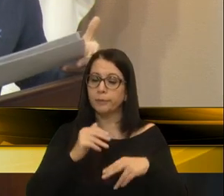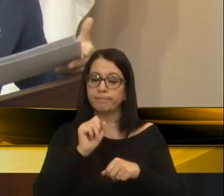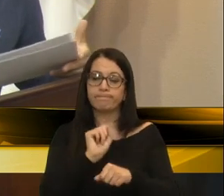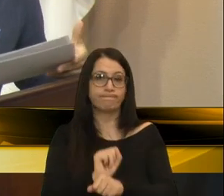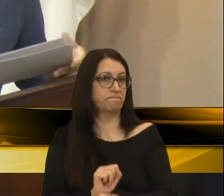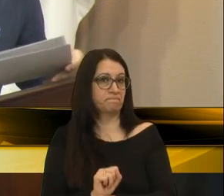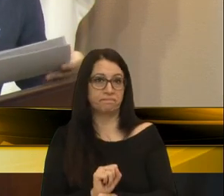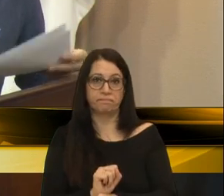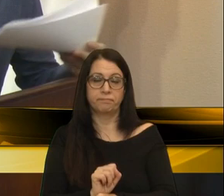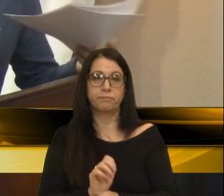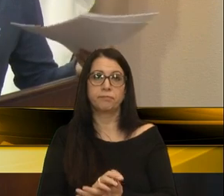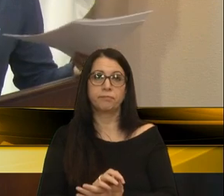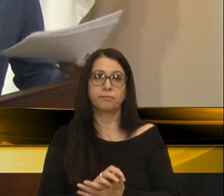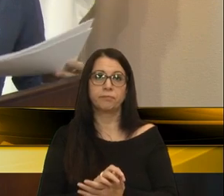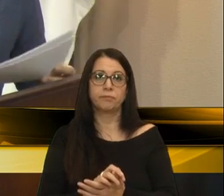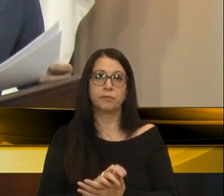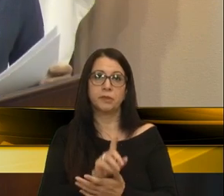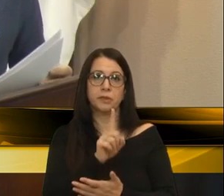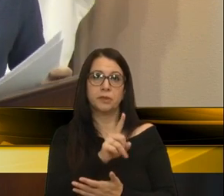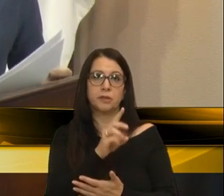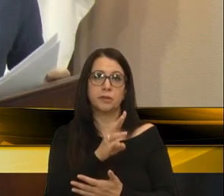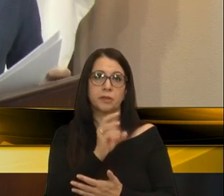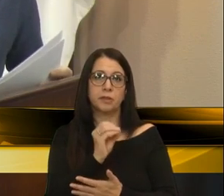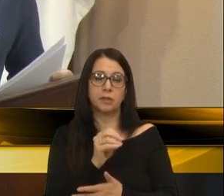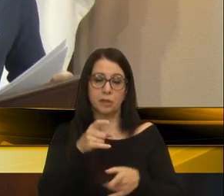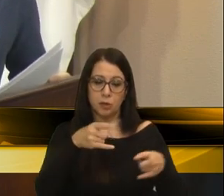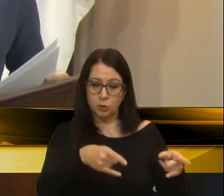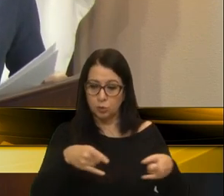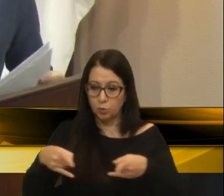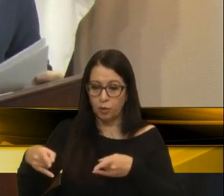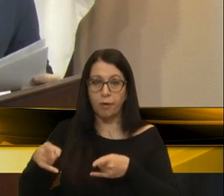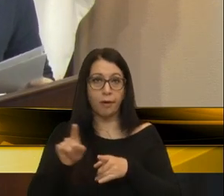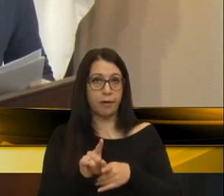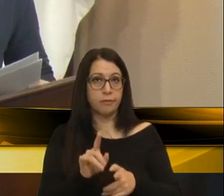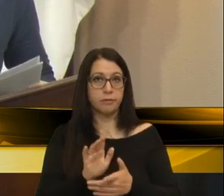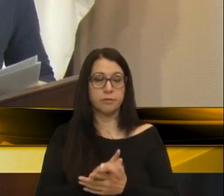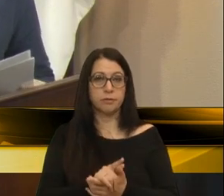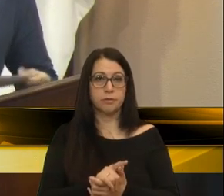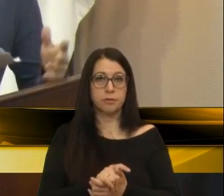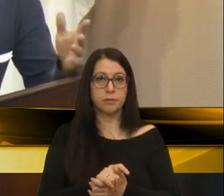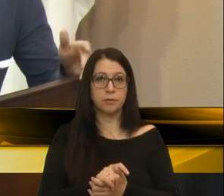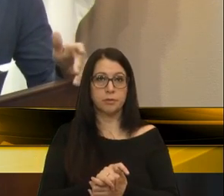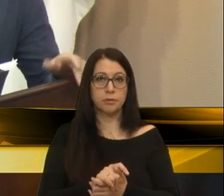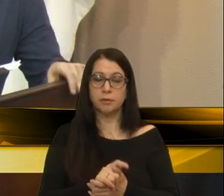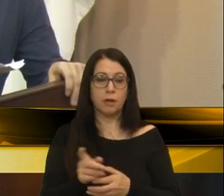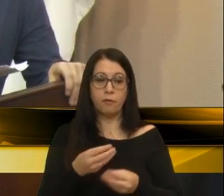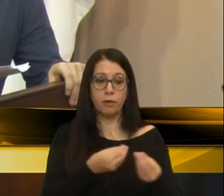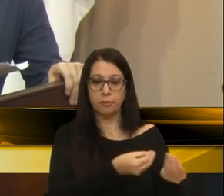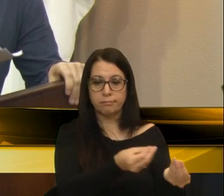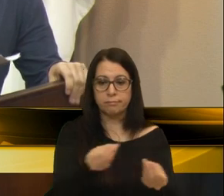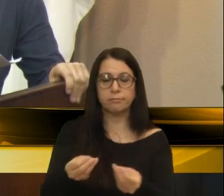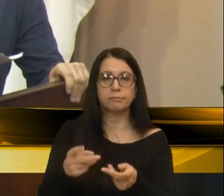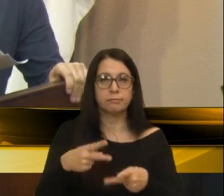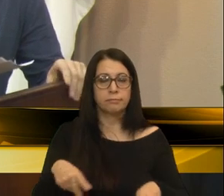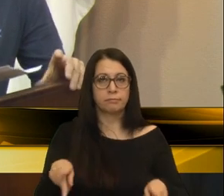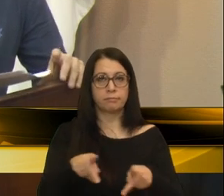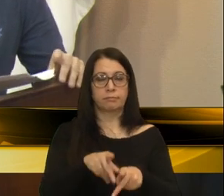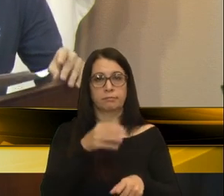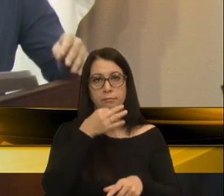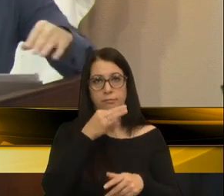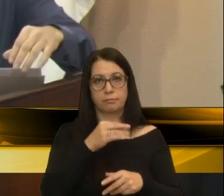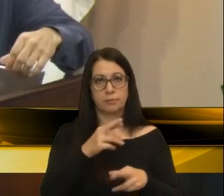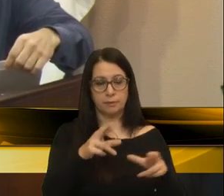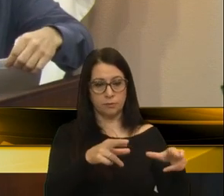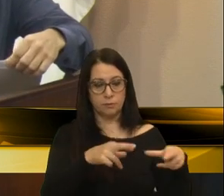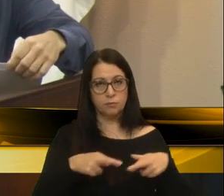pararam e de cerca de 130 leitos deixaram de ser disponibilizados para a população de Caxias do Sul e